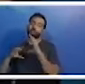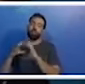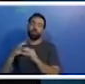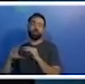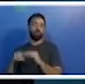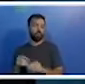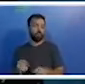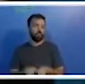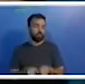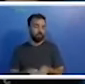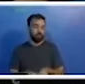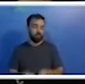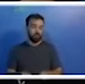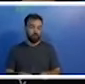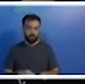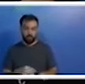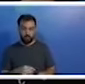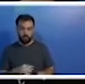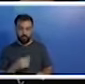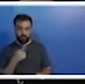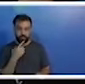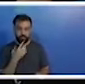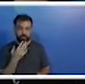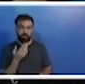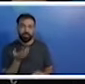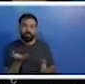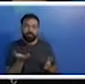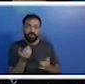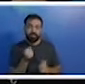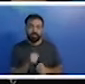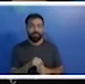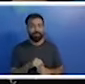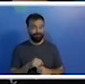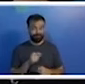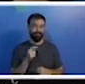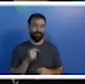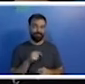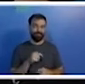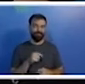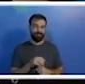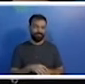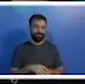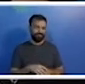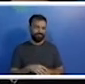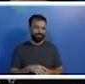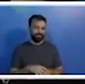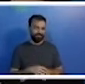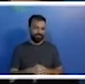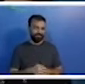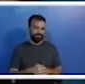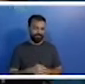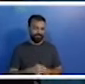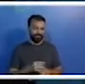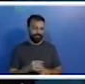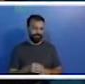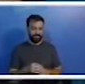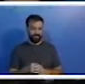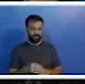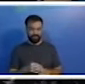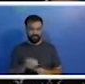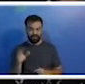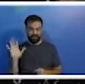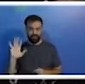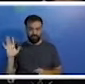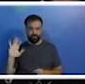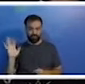comunicação Olha esse daqui está fazendo assim que que será que ele disse em um Será que você fez uma arte e eu te peguei olha essa daqui